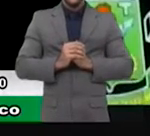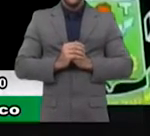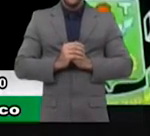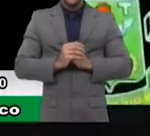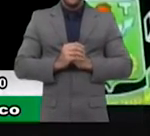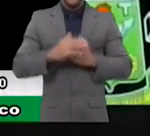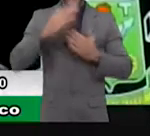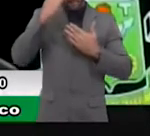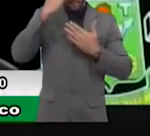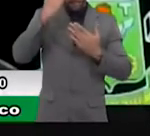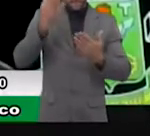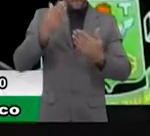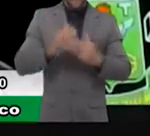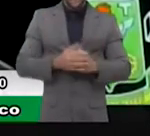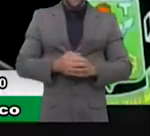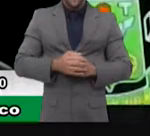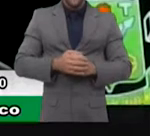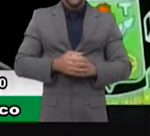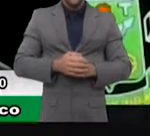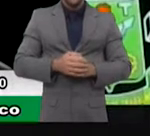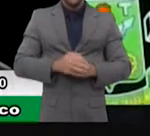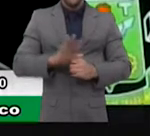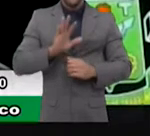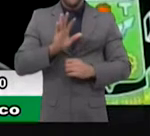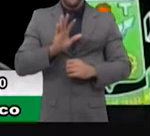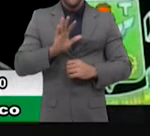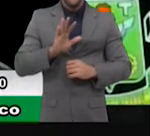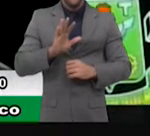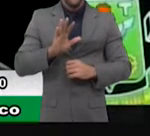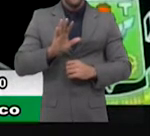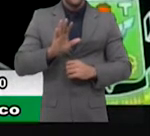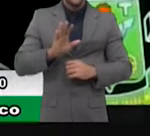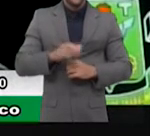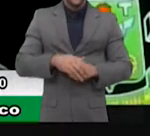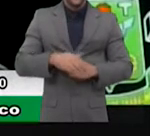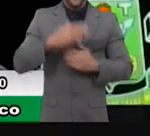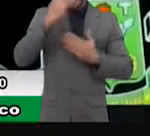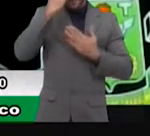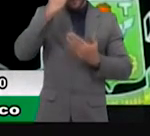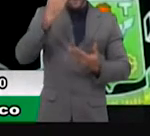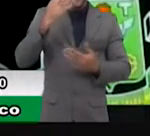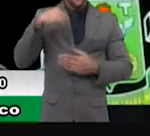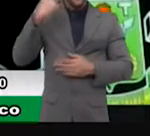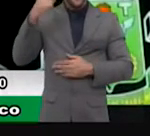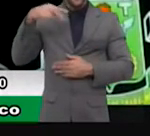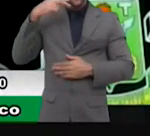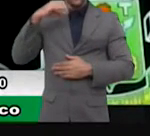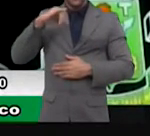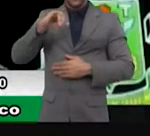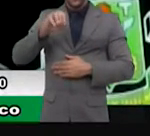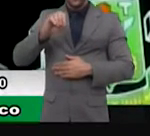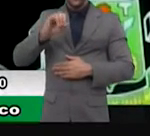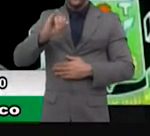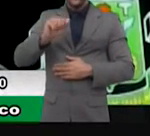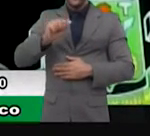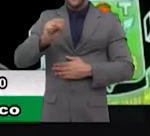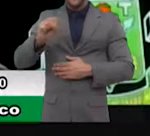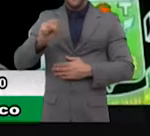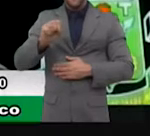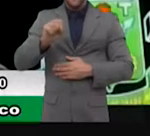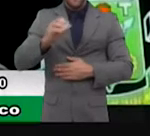Obrigado. Só um minutinho, só, vereador Rafa. Obrigado, nobre vereador Josias. Vossa